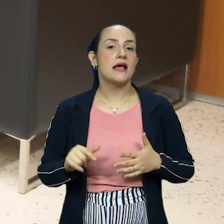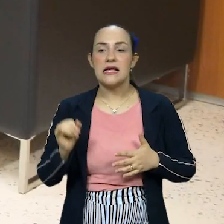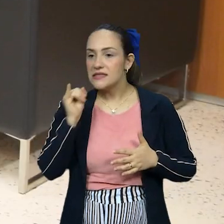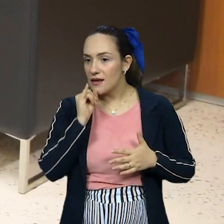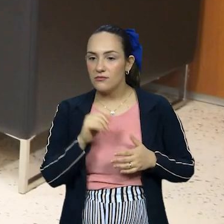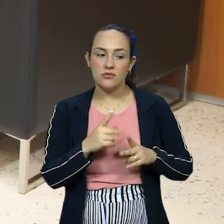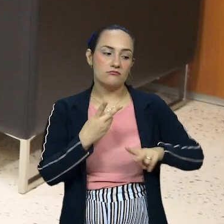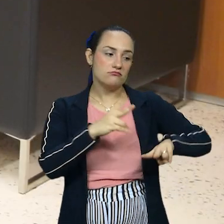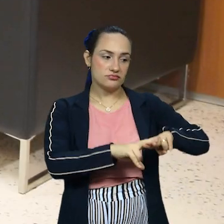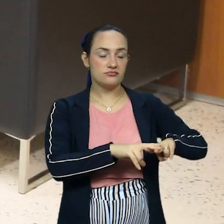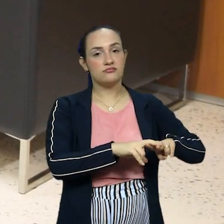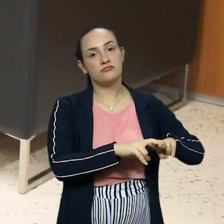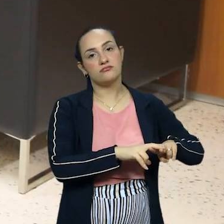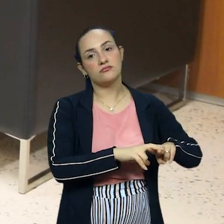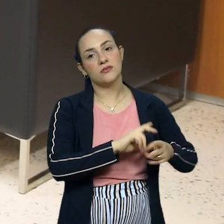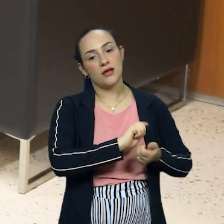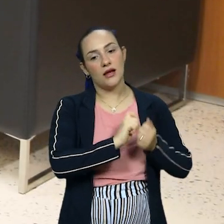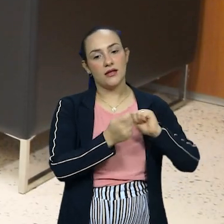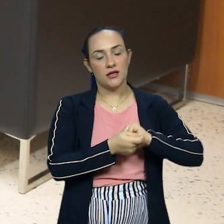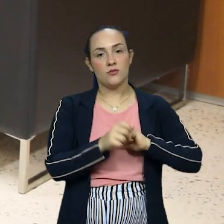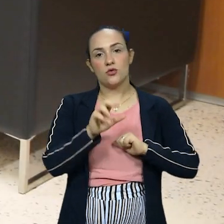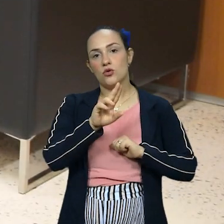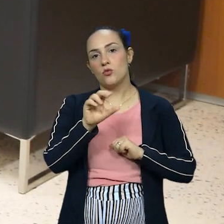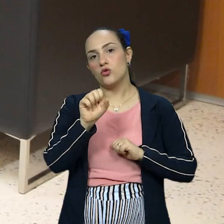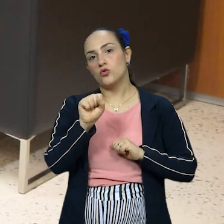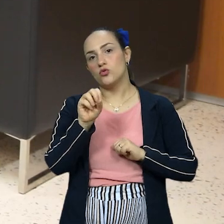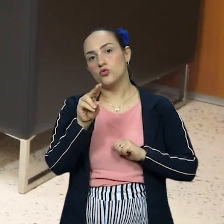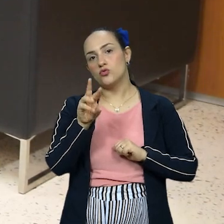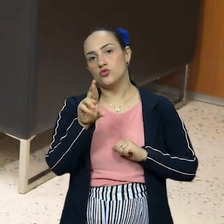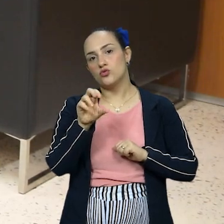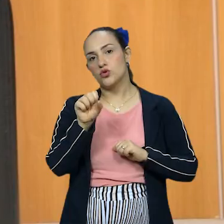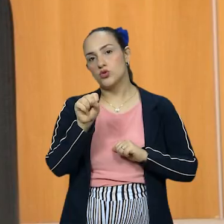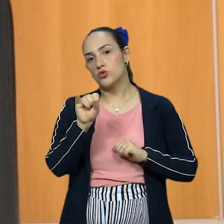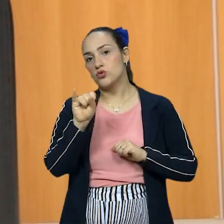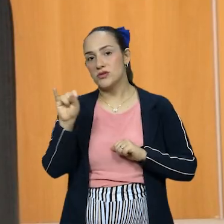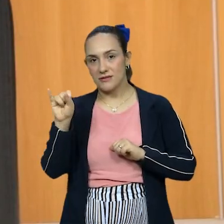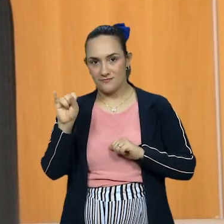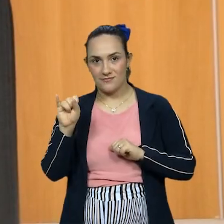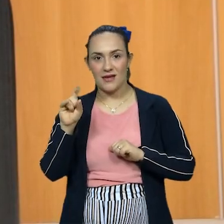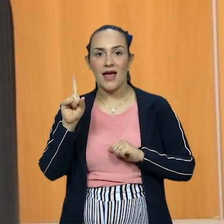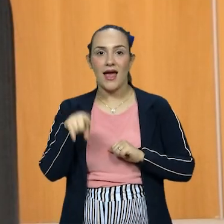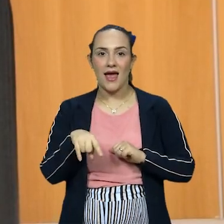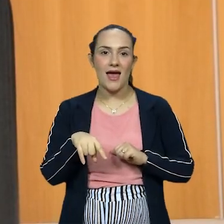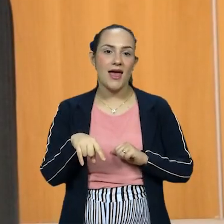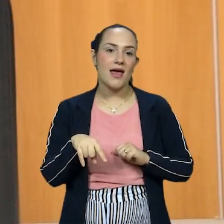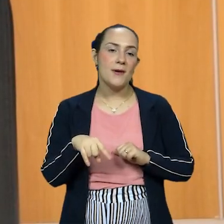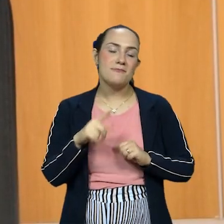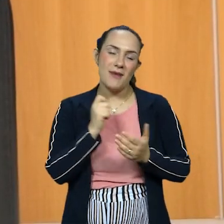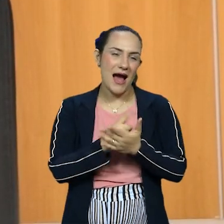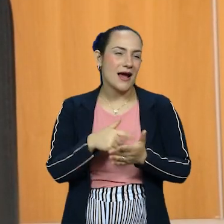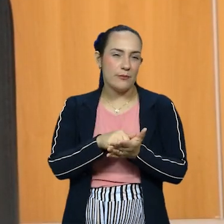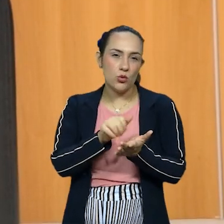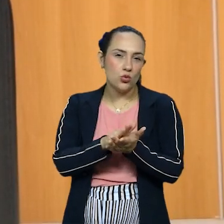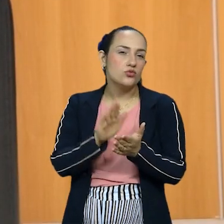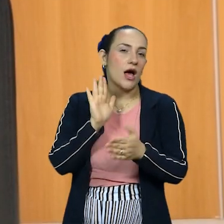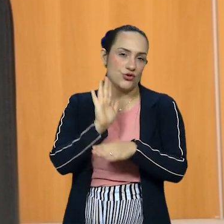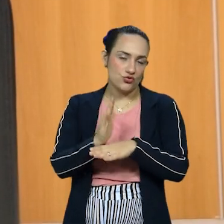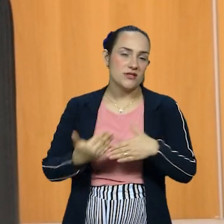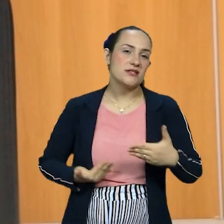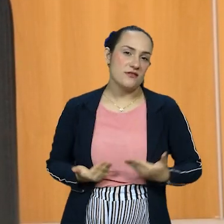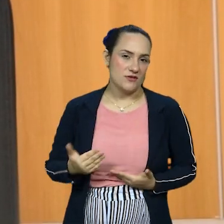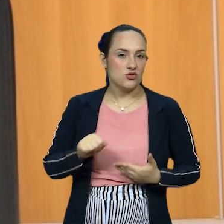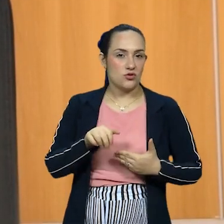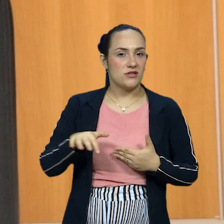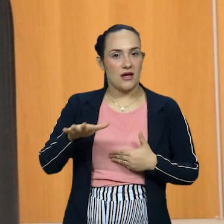brandas são todas elas penas de detenção que são transformadas em sursi. Porque na justiça militar, diferentemente do